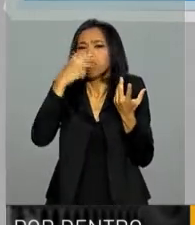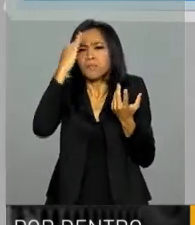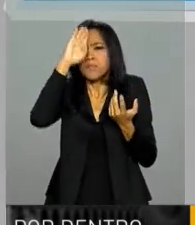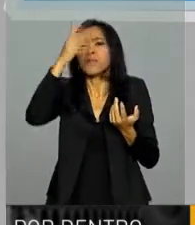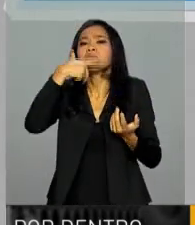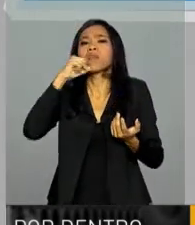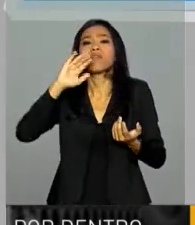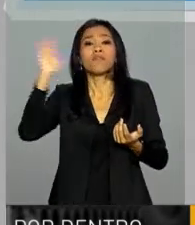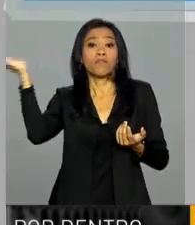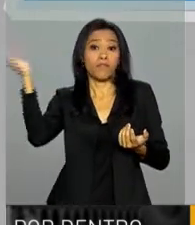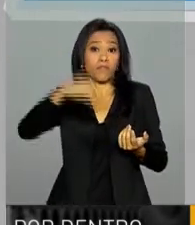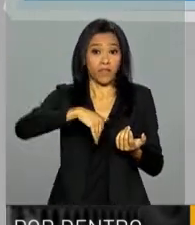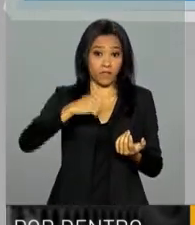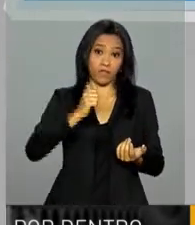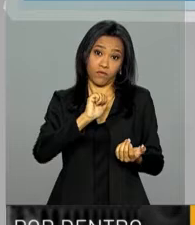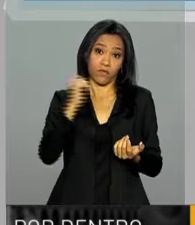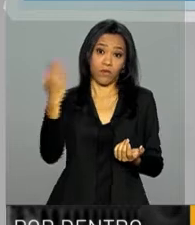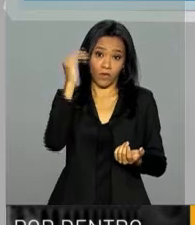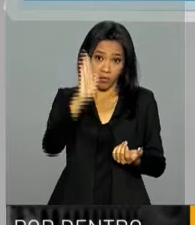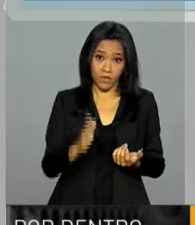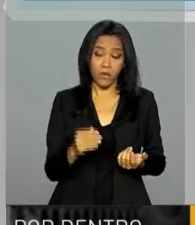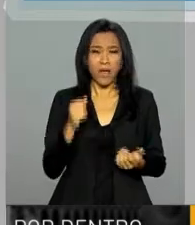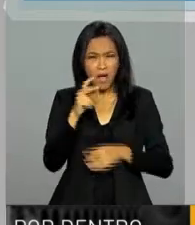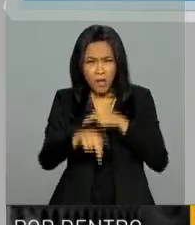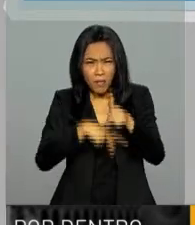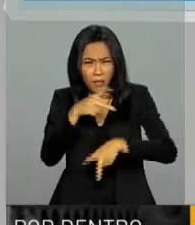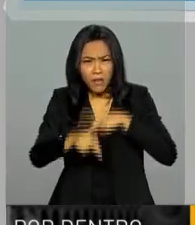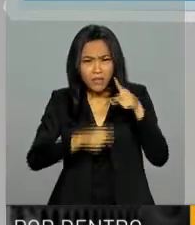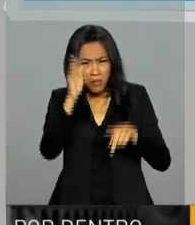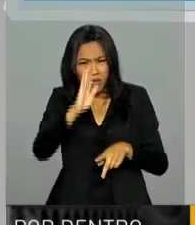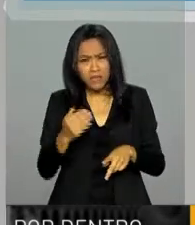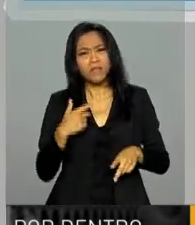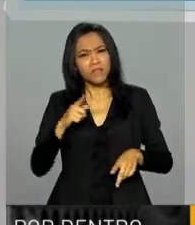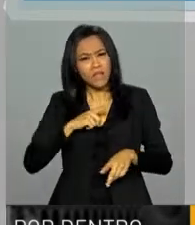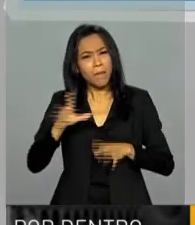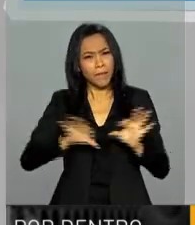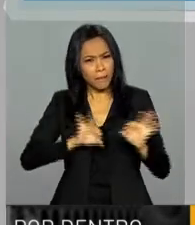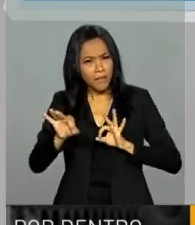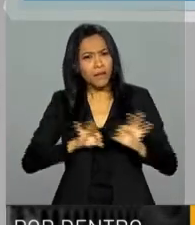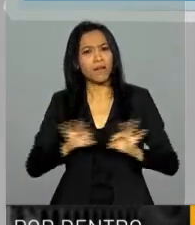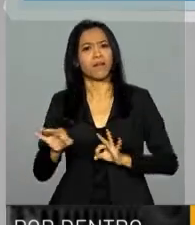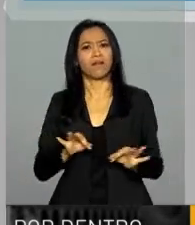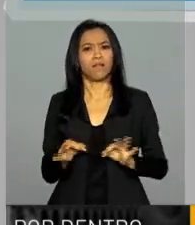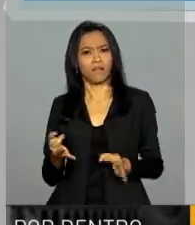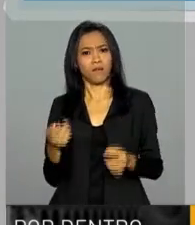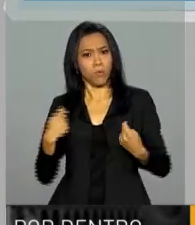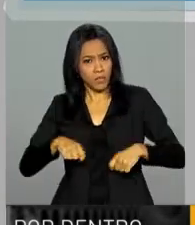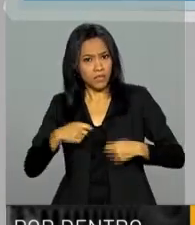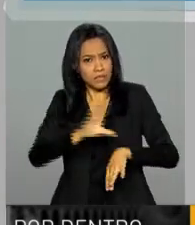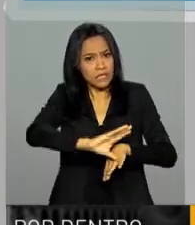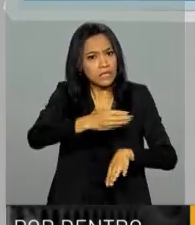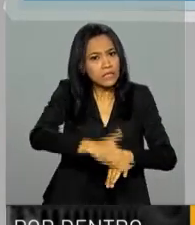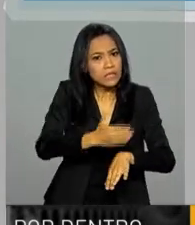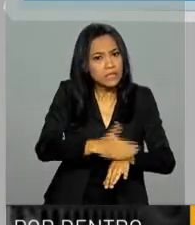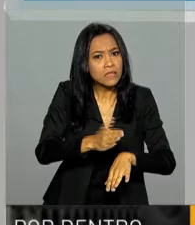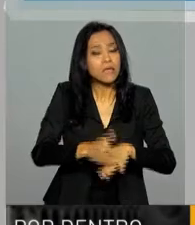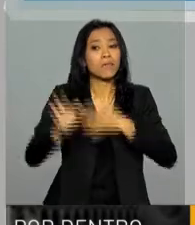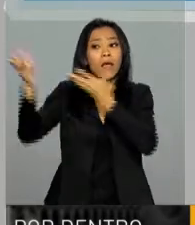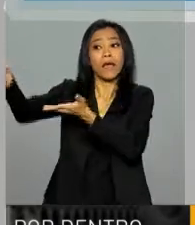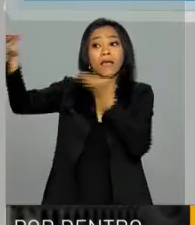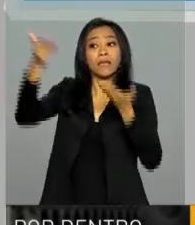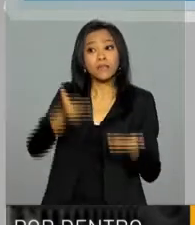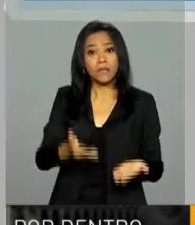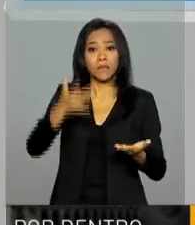a população brasileira é preparado está preparado precisam ser preparada para retornar o turista não